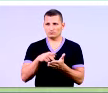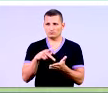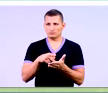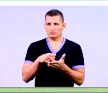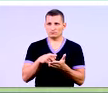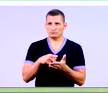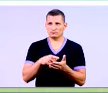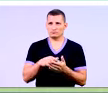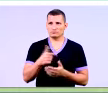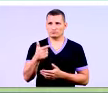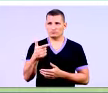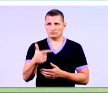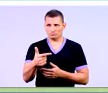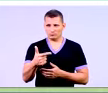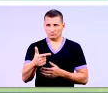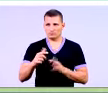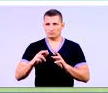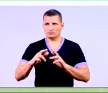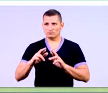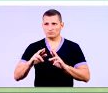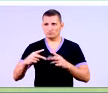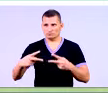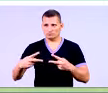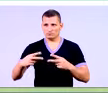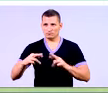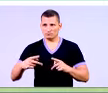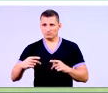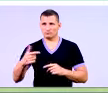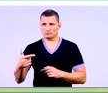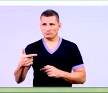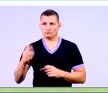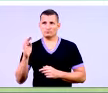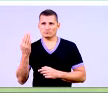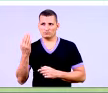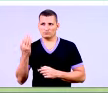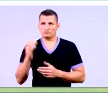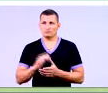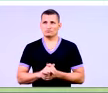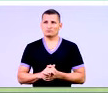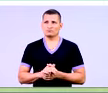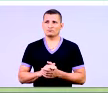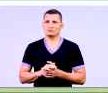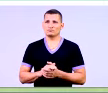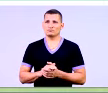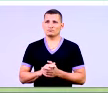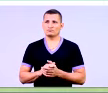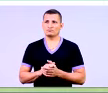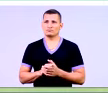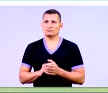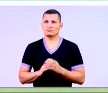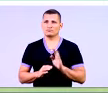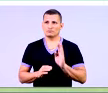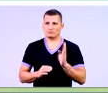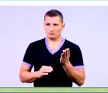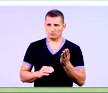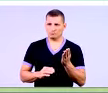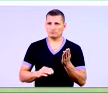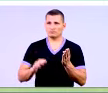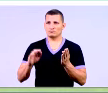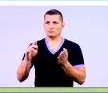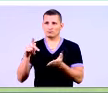2 é diferente de dois falsos falsa com verdadeiro é falso porque só vai ser verdadeiro